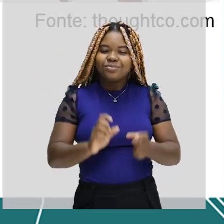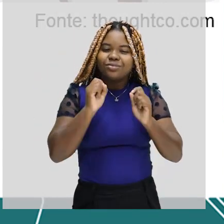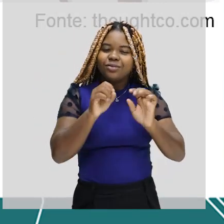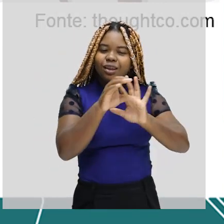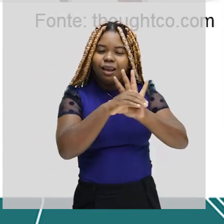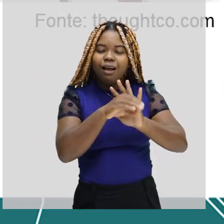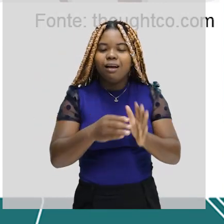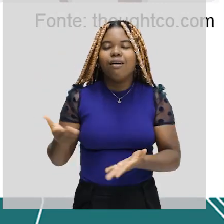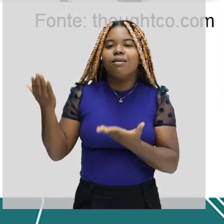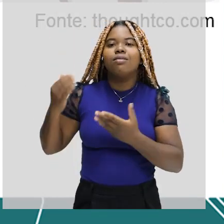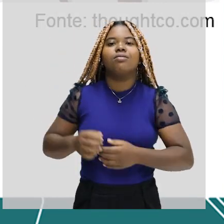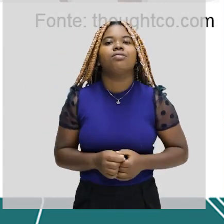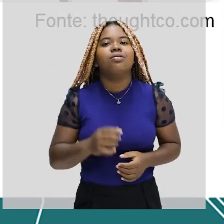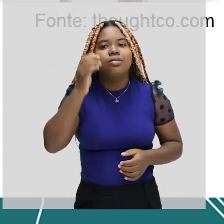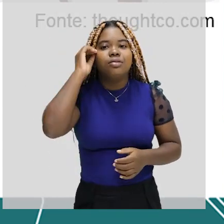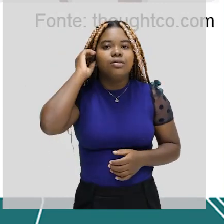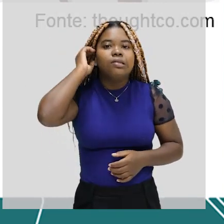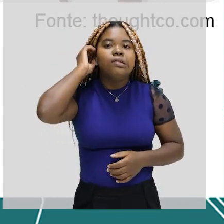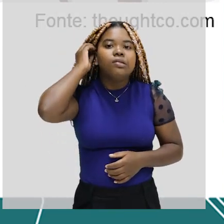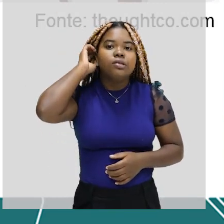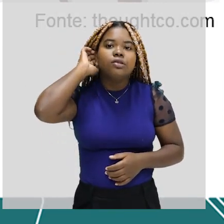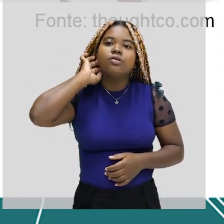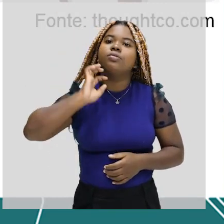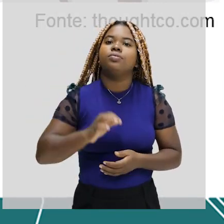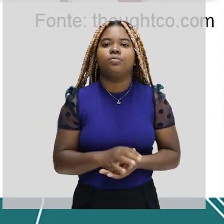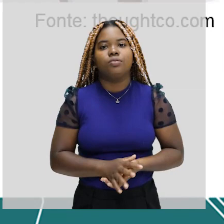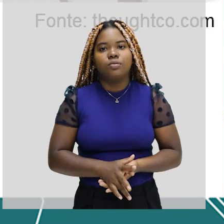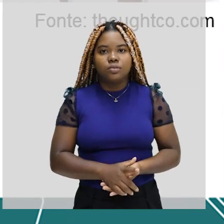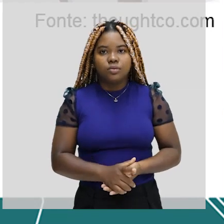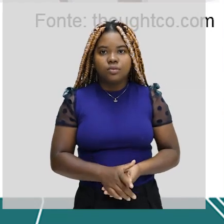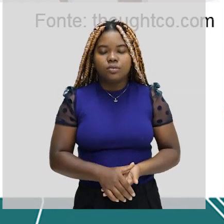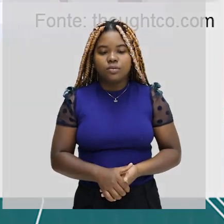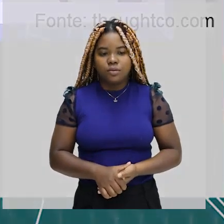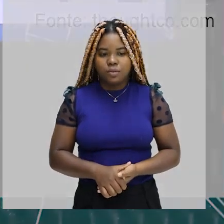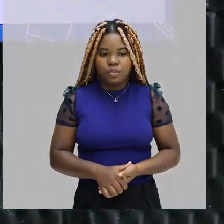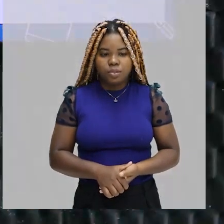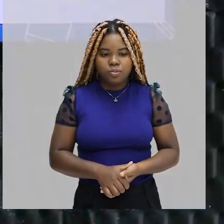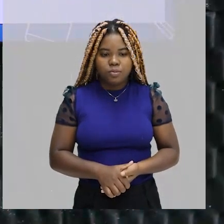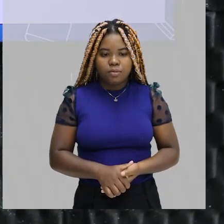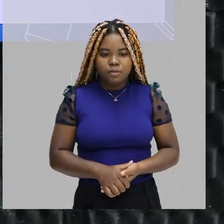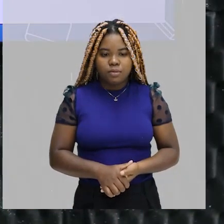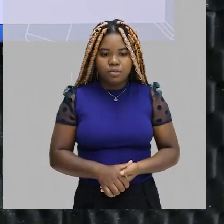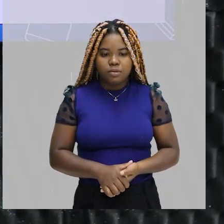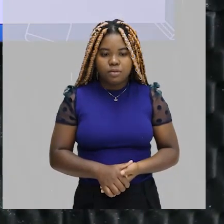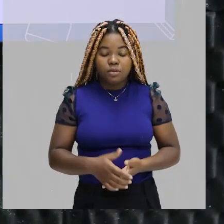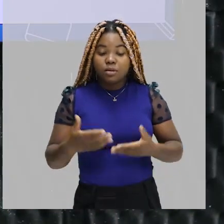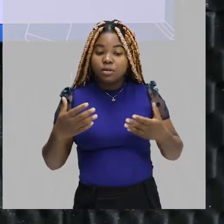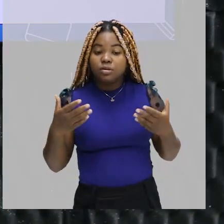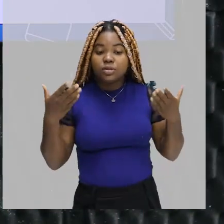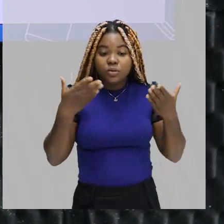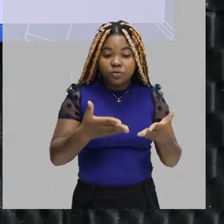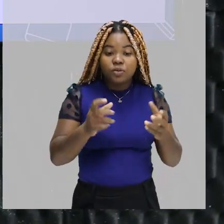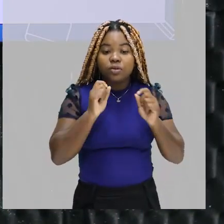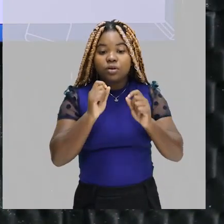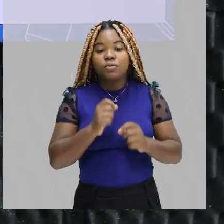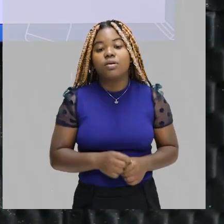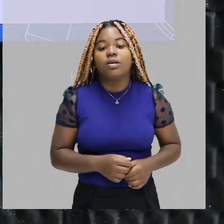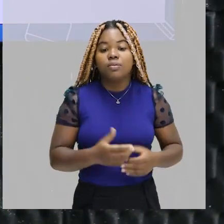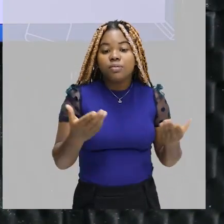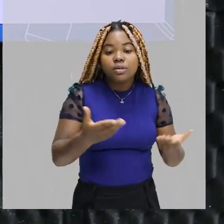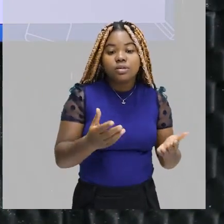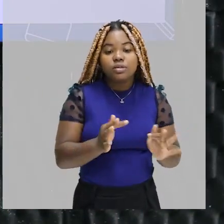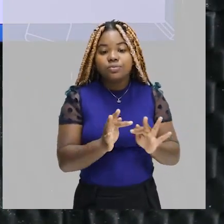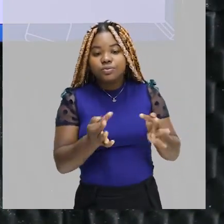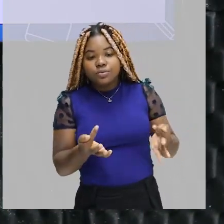one of several forms of present tense in English language. Então, nosso foco de hoje é o presente simples. Então, o